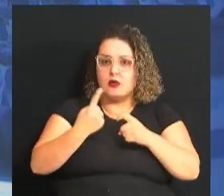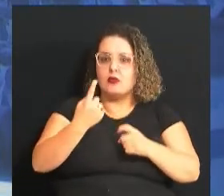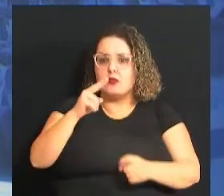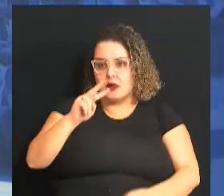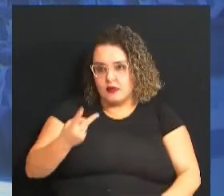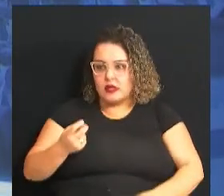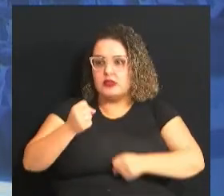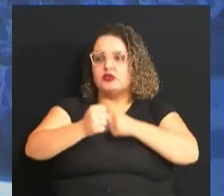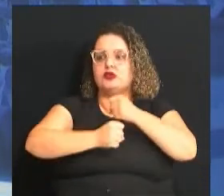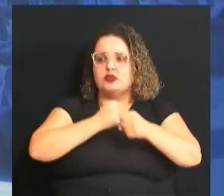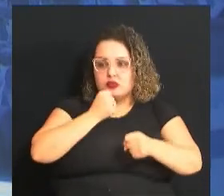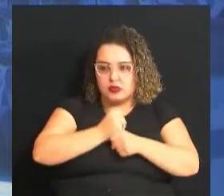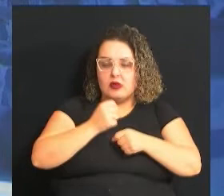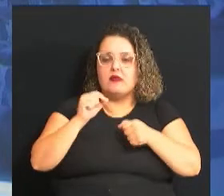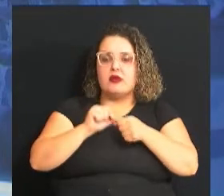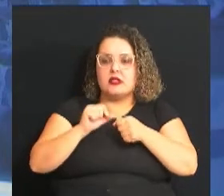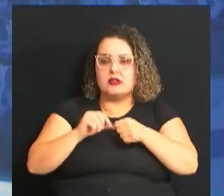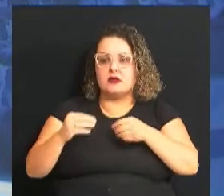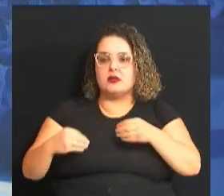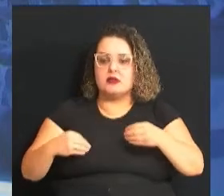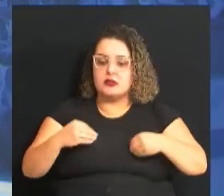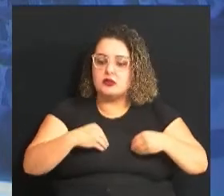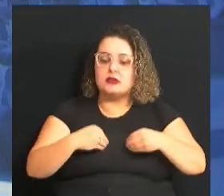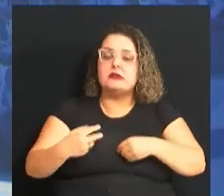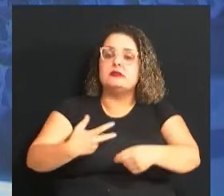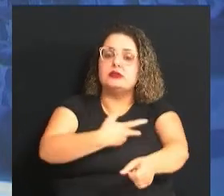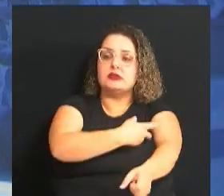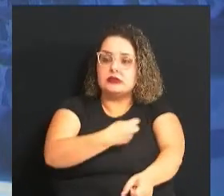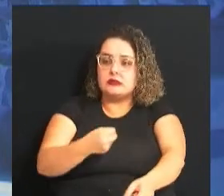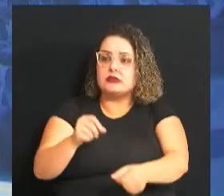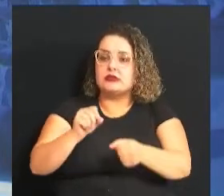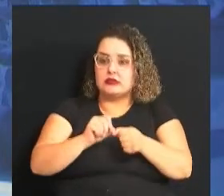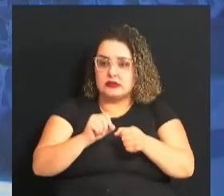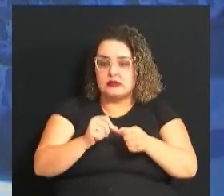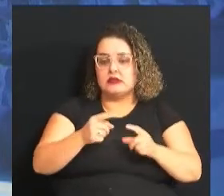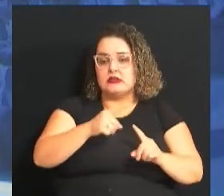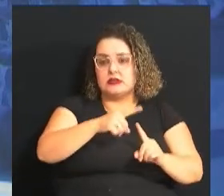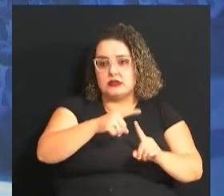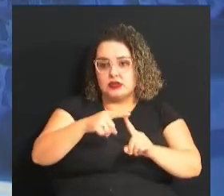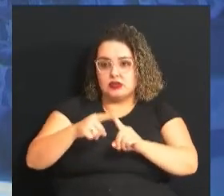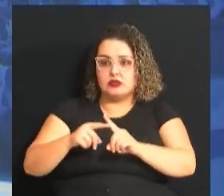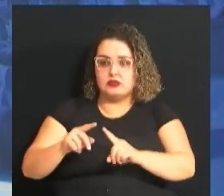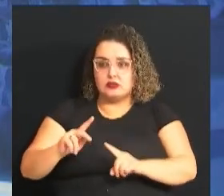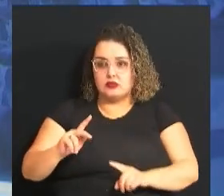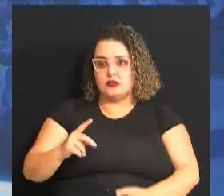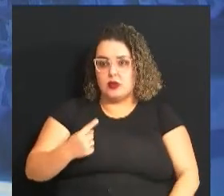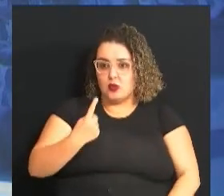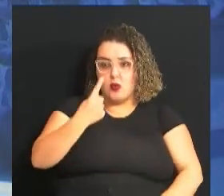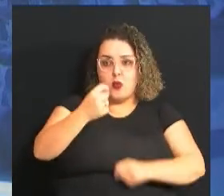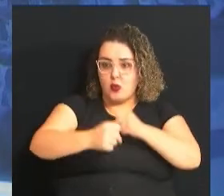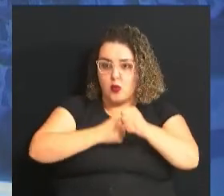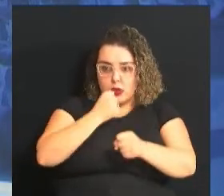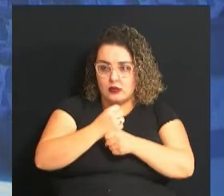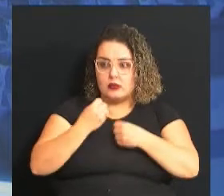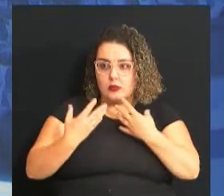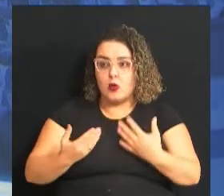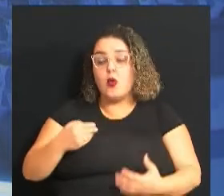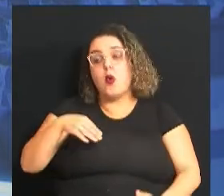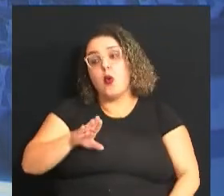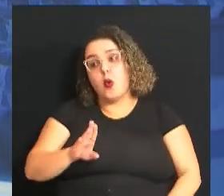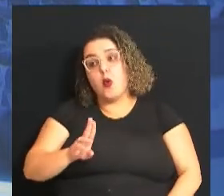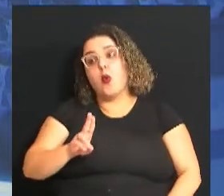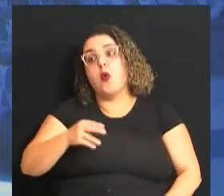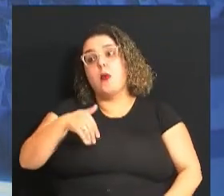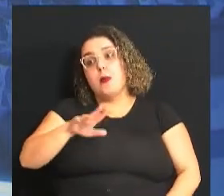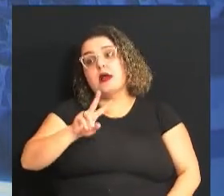ano, fazer os exames de sangue, até fazer esse tipo de exame para saber se está tudo bem. 1 ano já está bom? ou mais vezes no